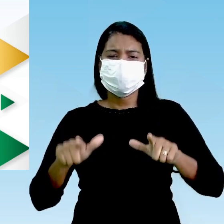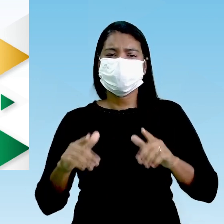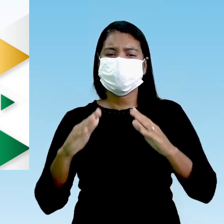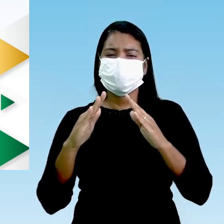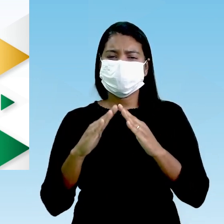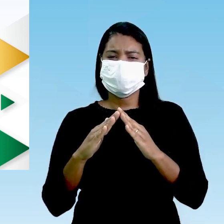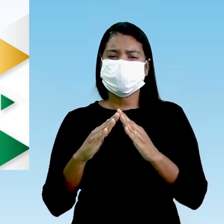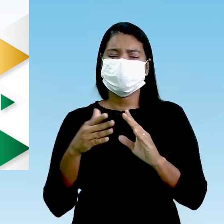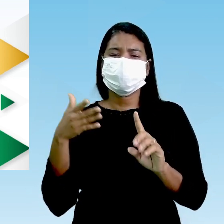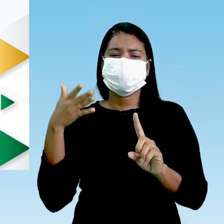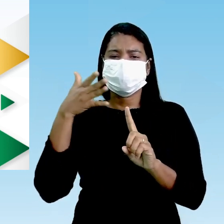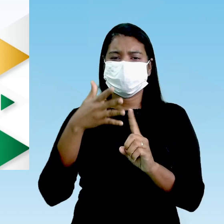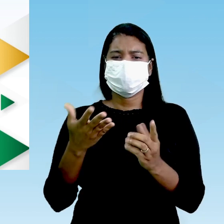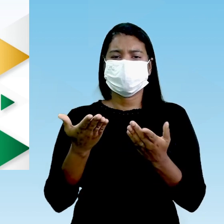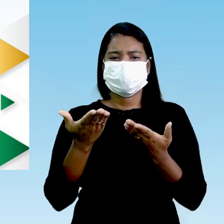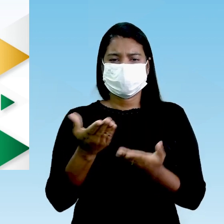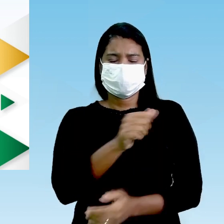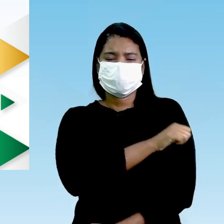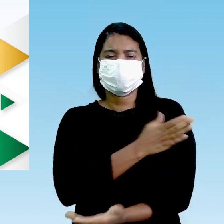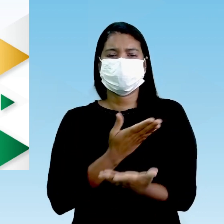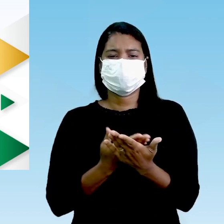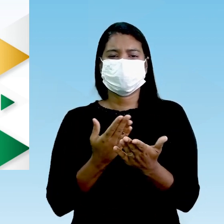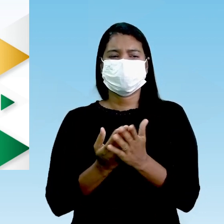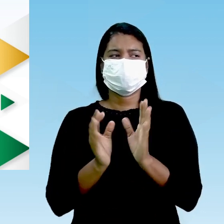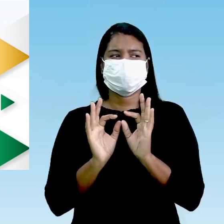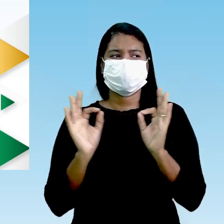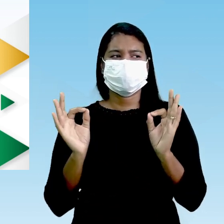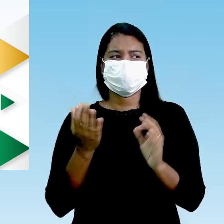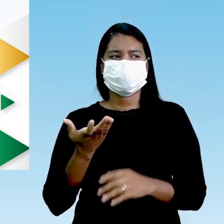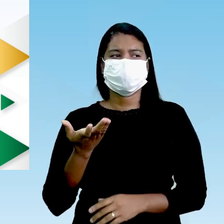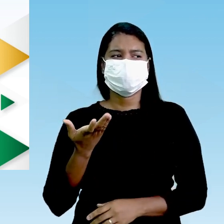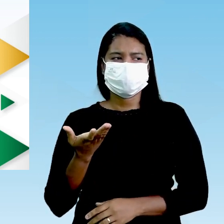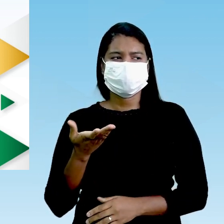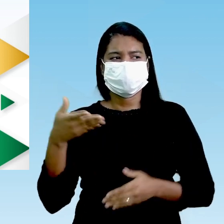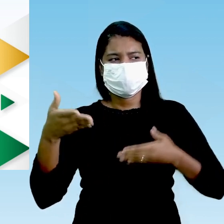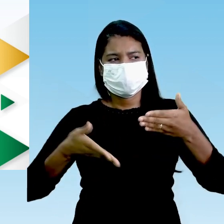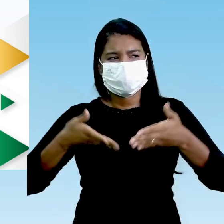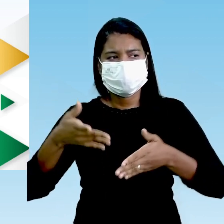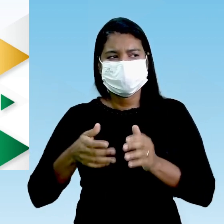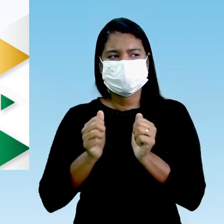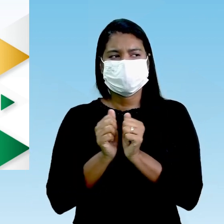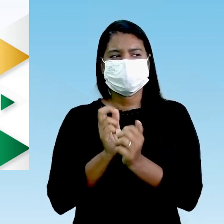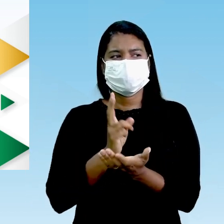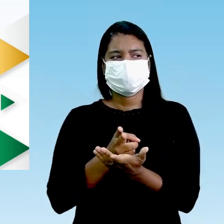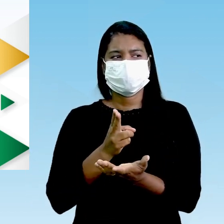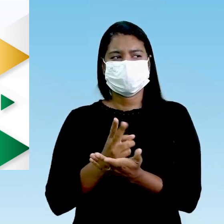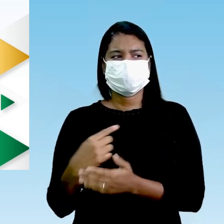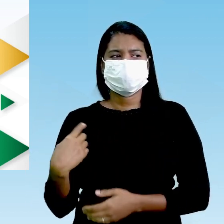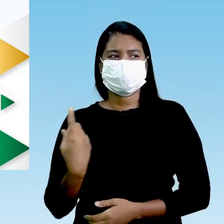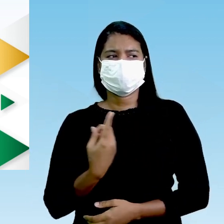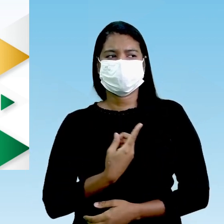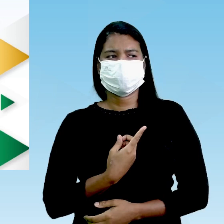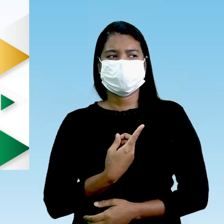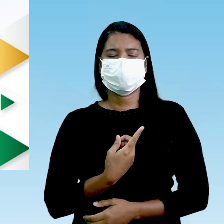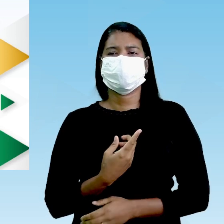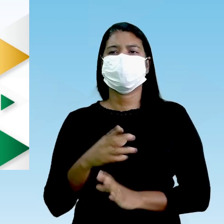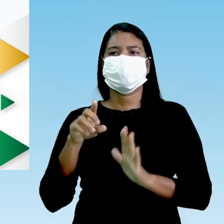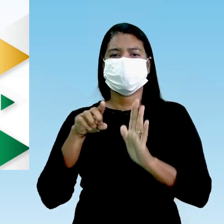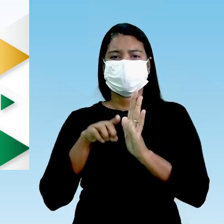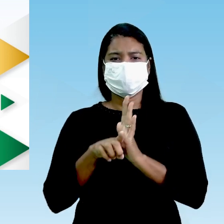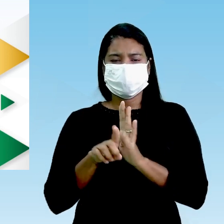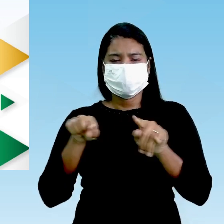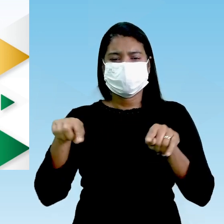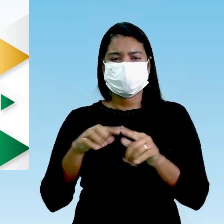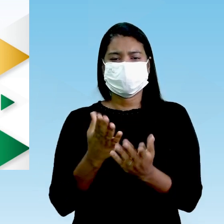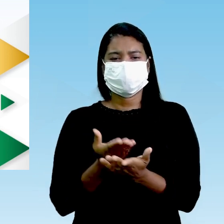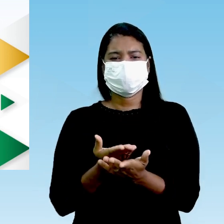gente referenciar. Esse é o aluno top que a gente quer que você participe com a gente, tá bom? Professor, manda essas questões ou resolve em sala de